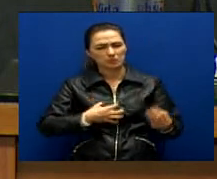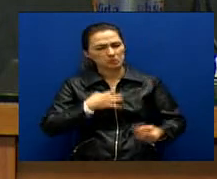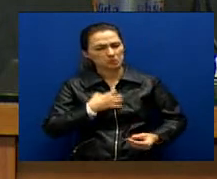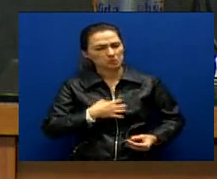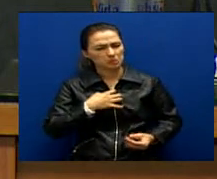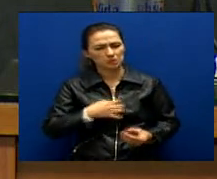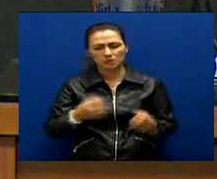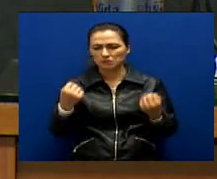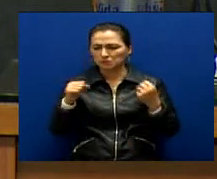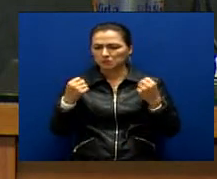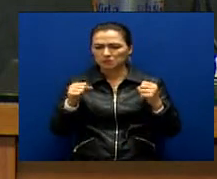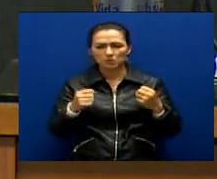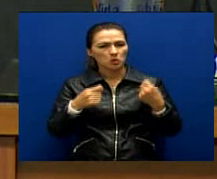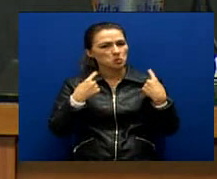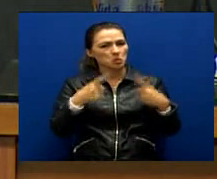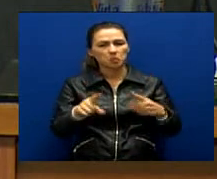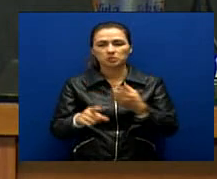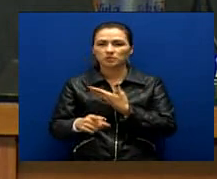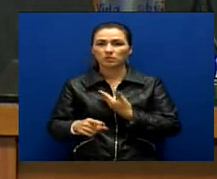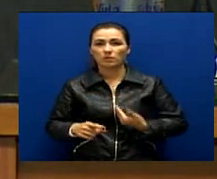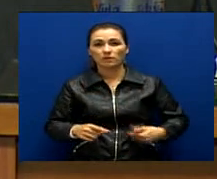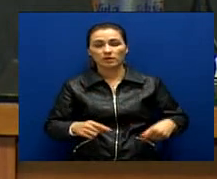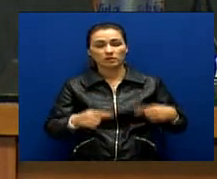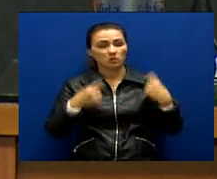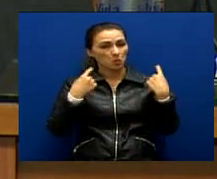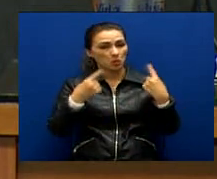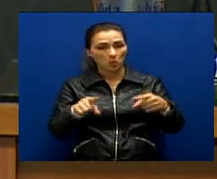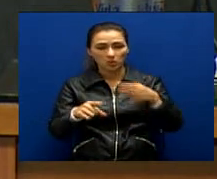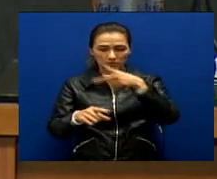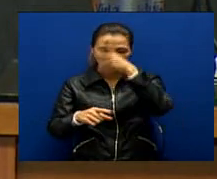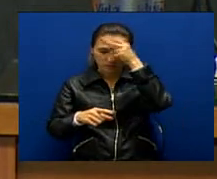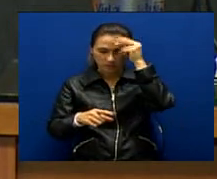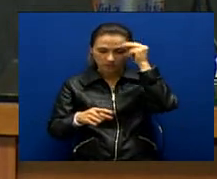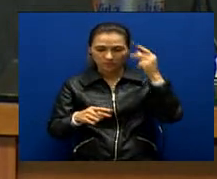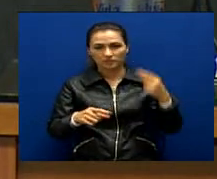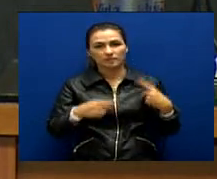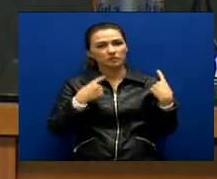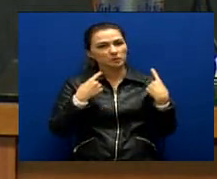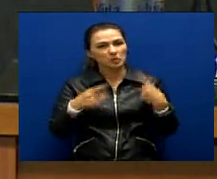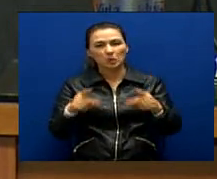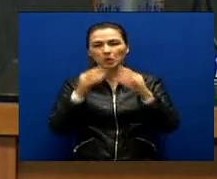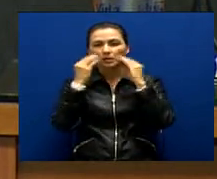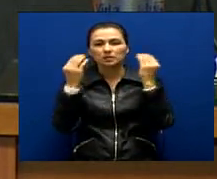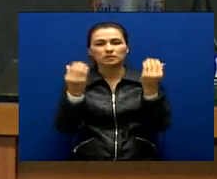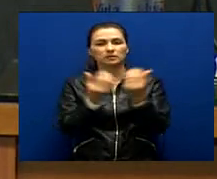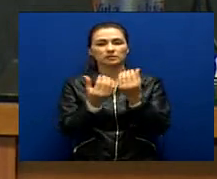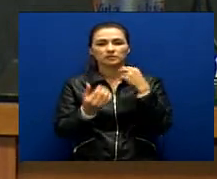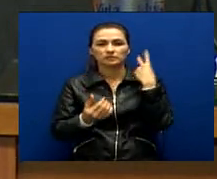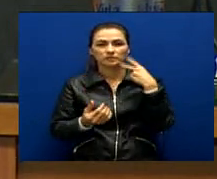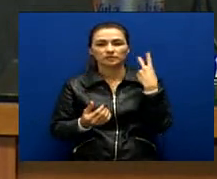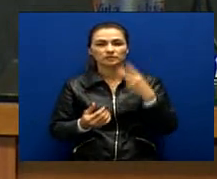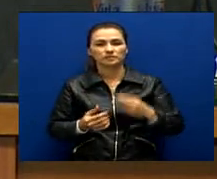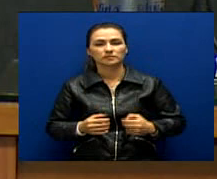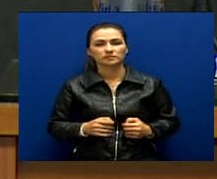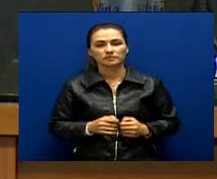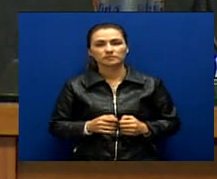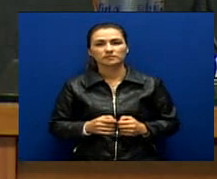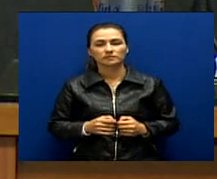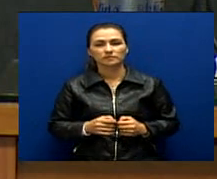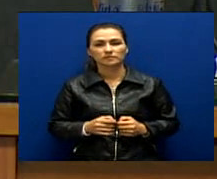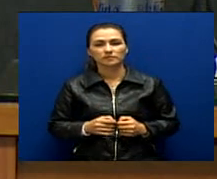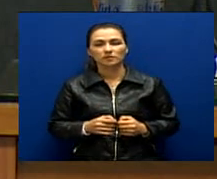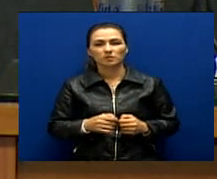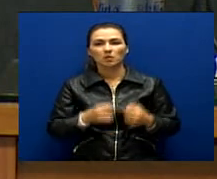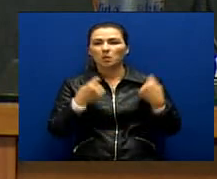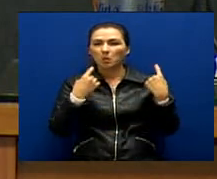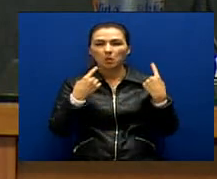estado com a prefeitura o governo com a câmara que os políticos voltadas com com as suas com a com a dívida que tem com